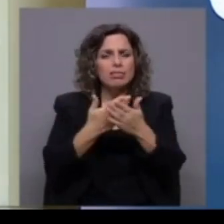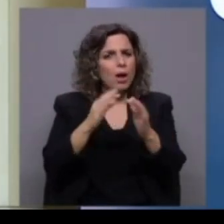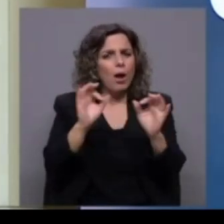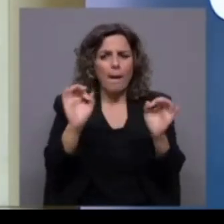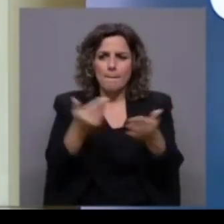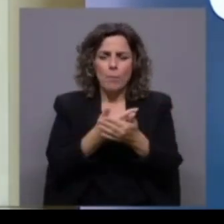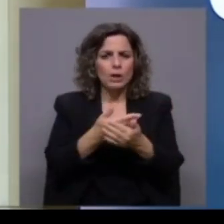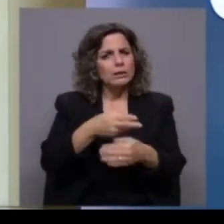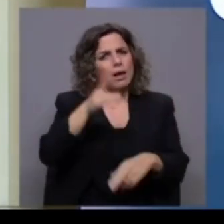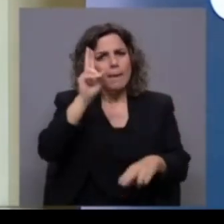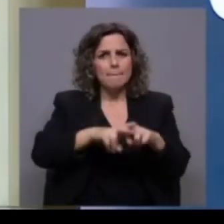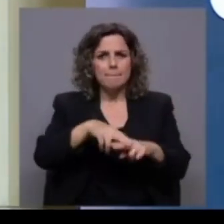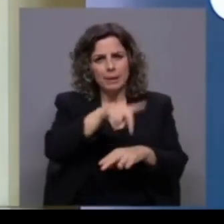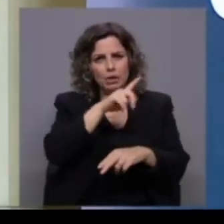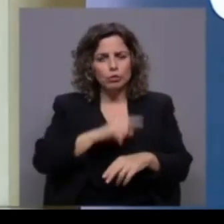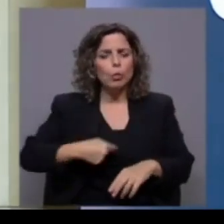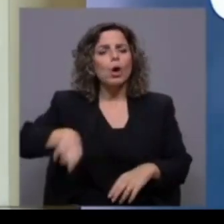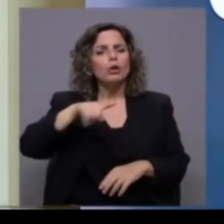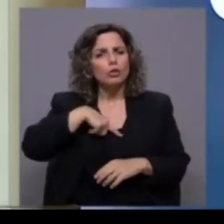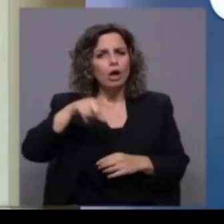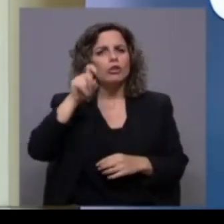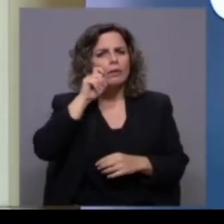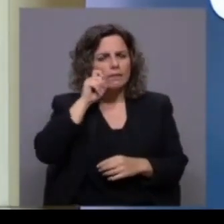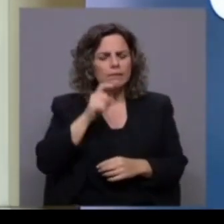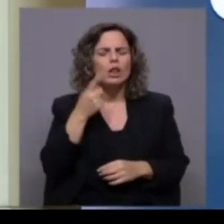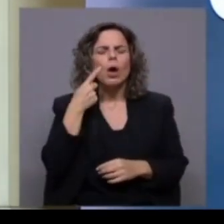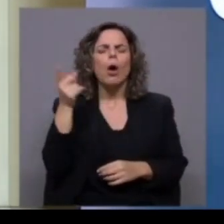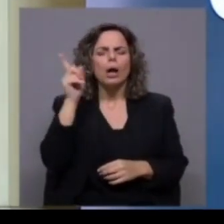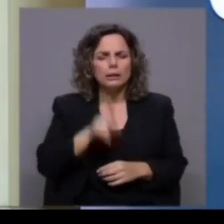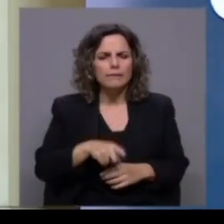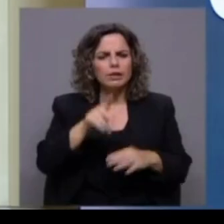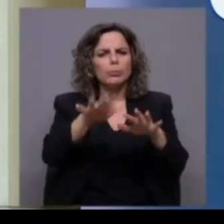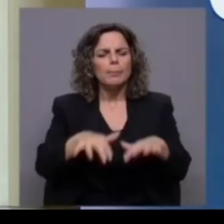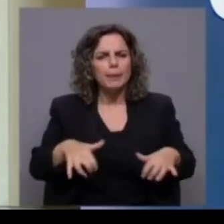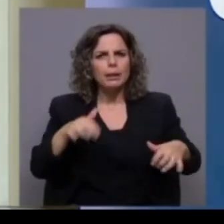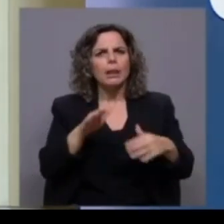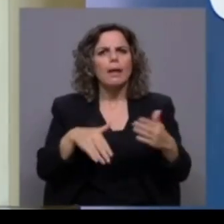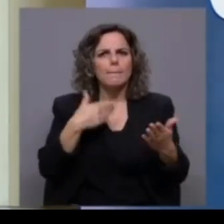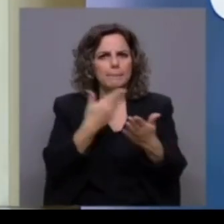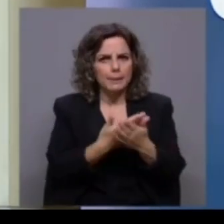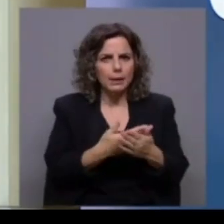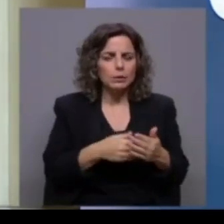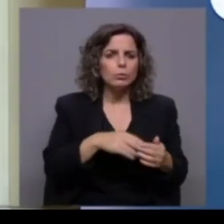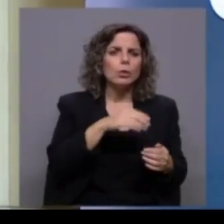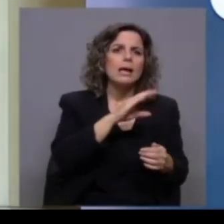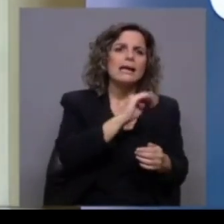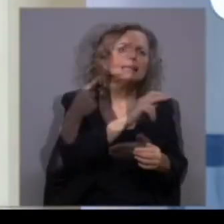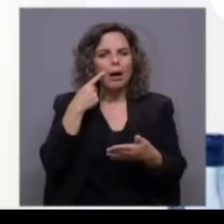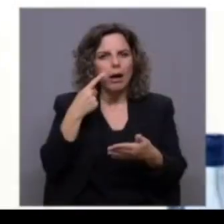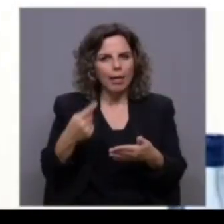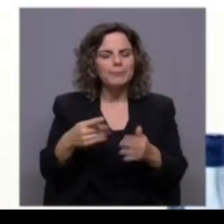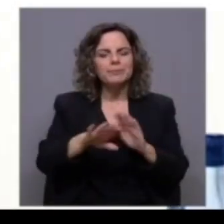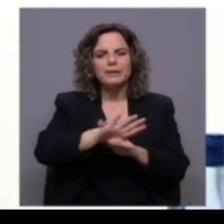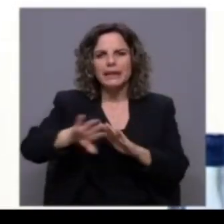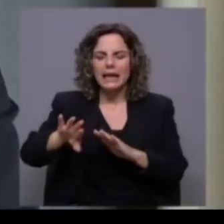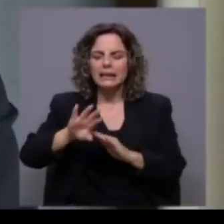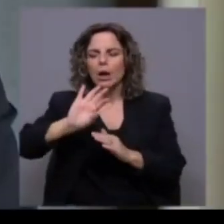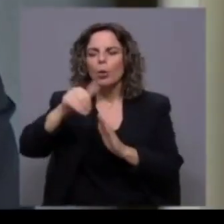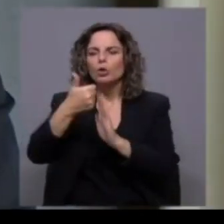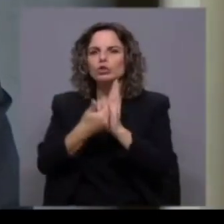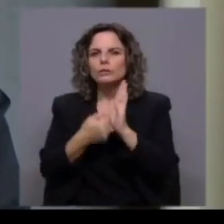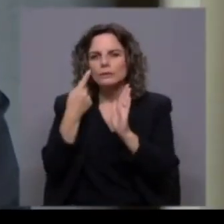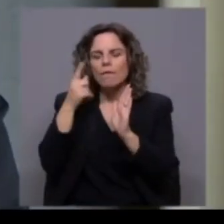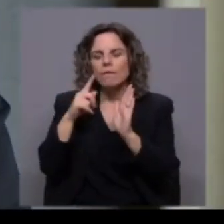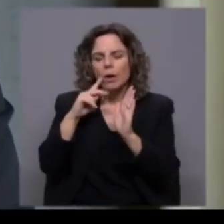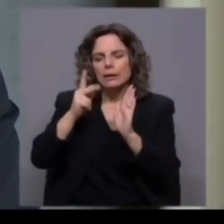e é isso que nós defendemos e é isso que vamos levar novamente ao Parlamento quer Santos Silva queira quer Santos Silva não cara a revisão